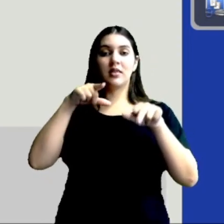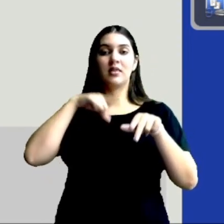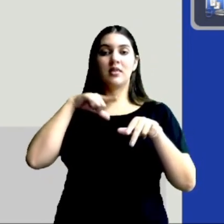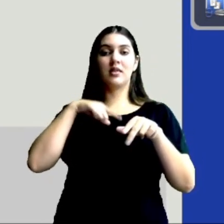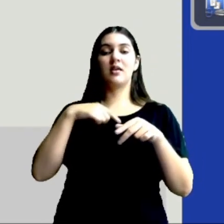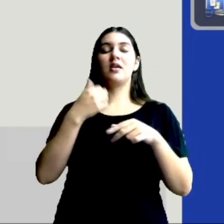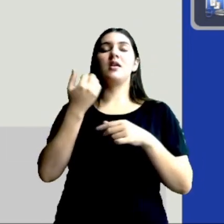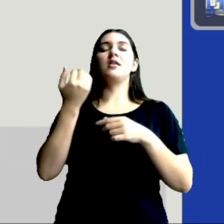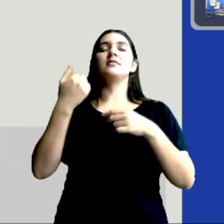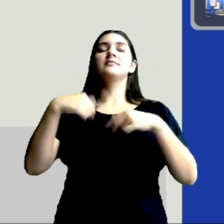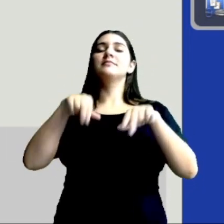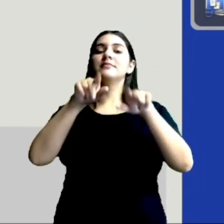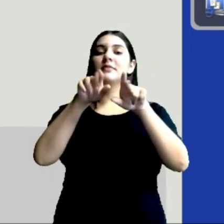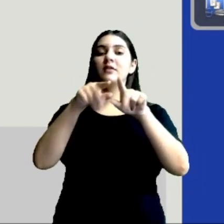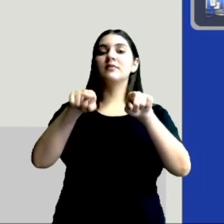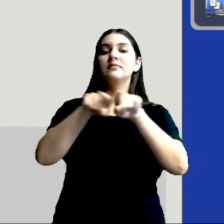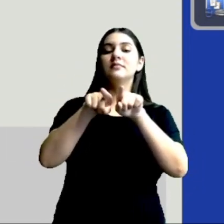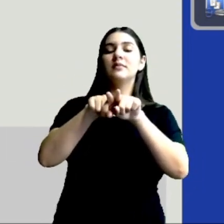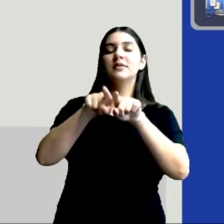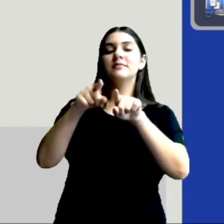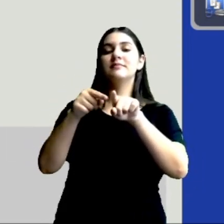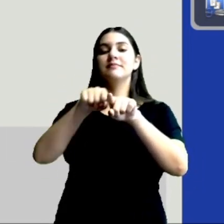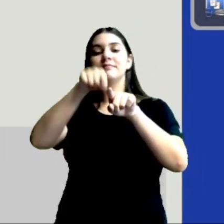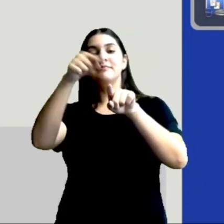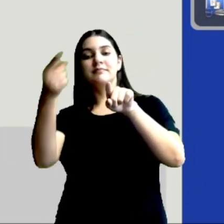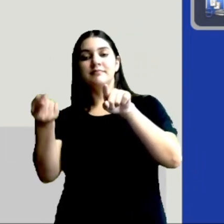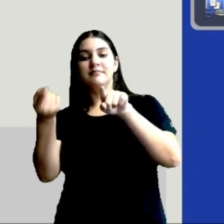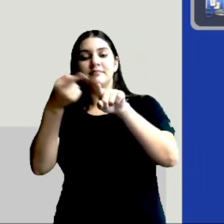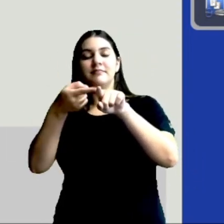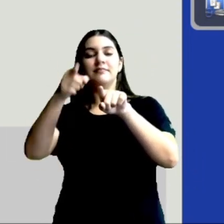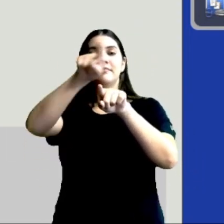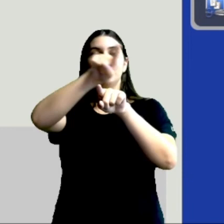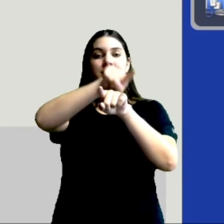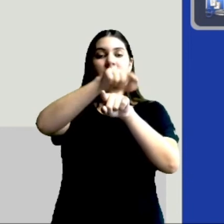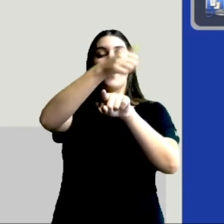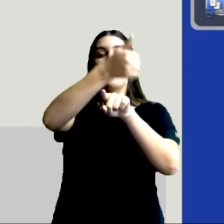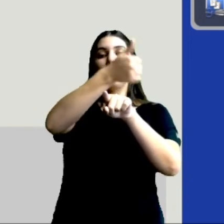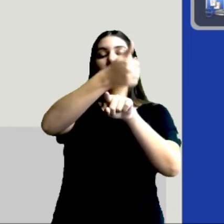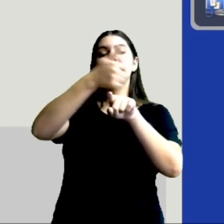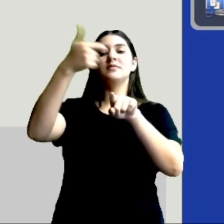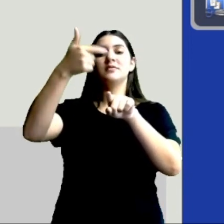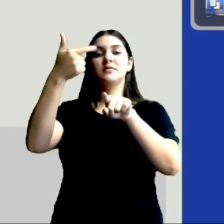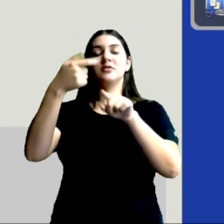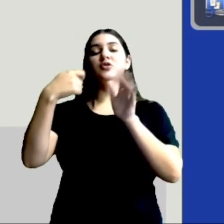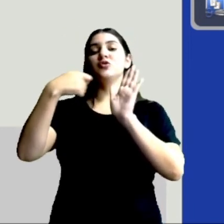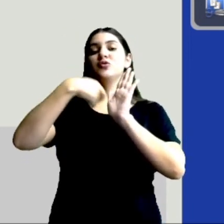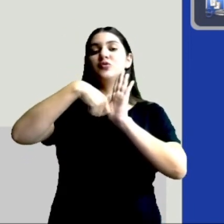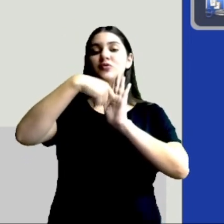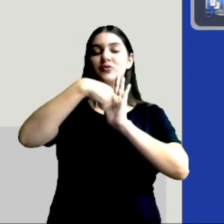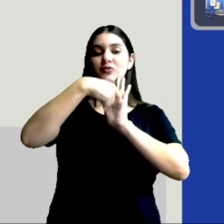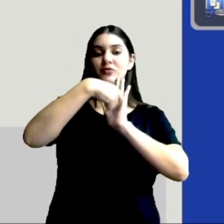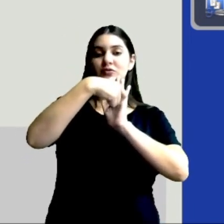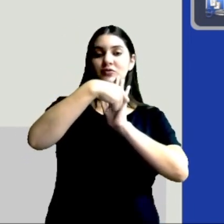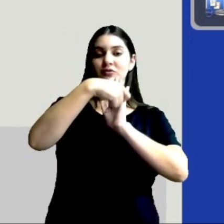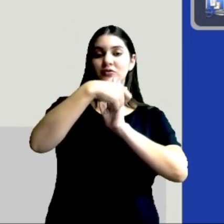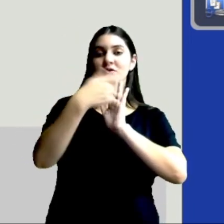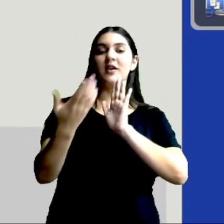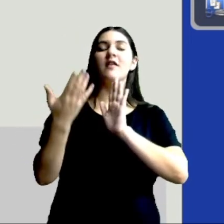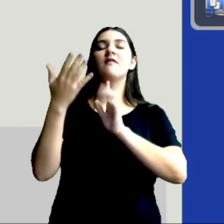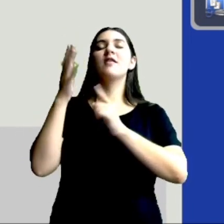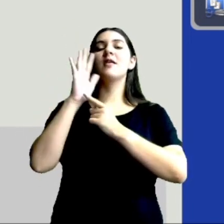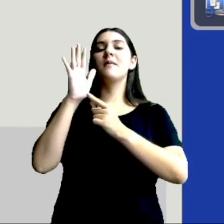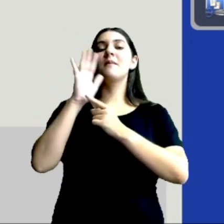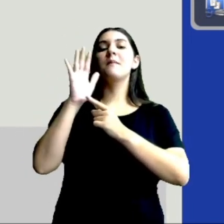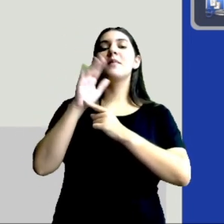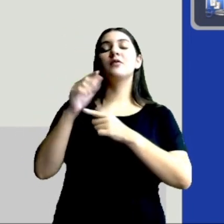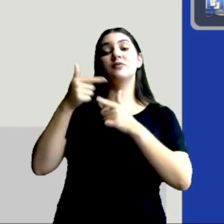um número do lado de cá, que é o segundo membro, e tem uma expressão do lado de cá, formando o primeiro membro. Então, escreva uma equação que represente tal